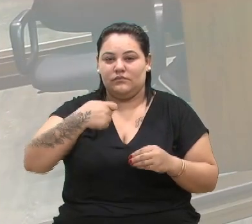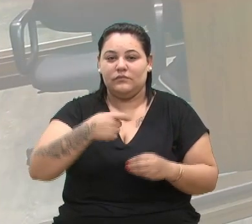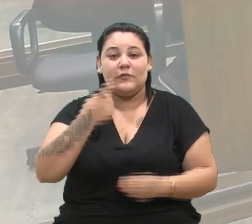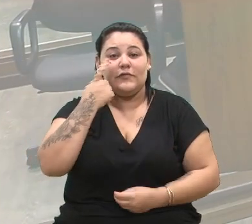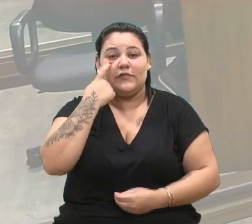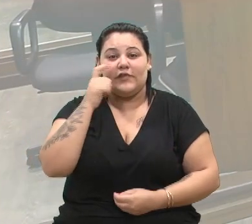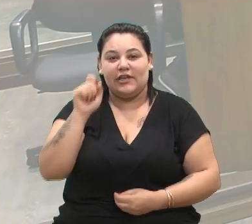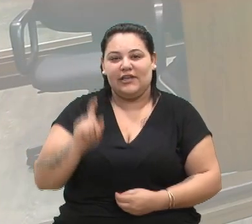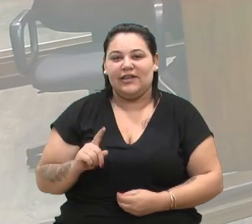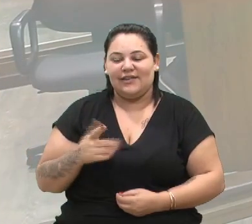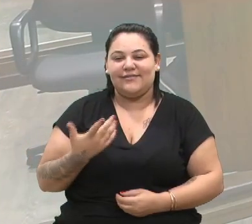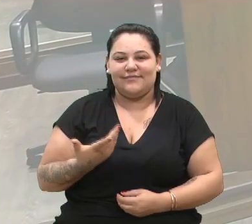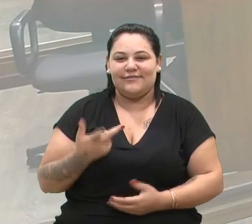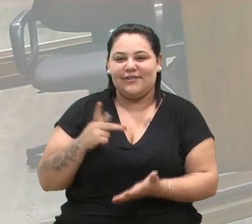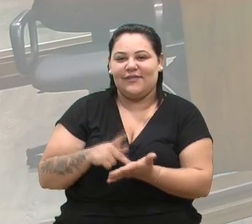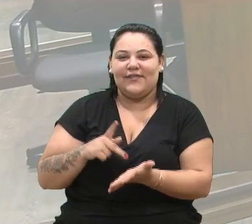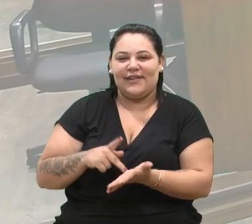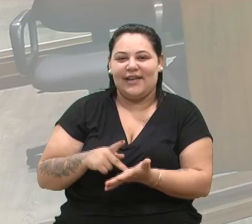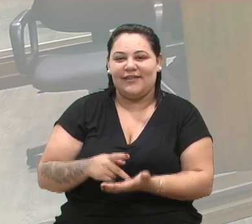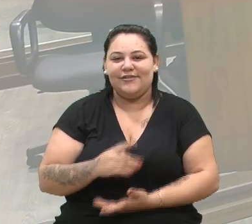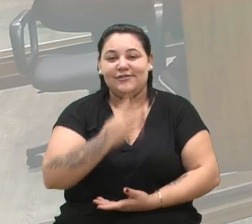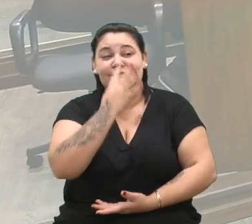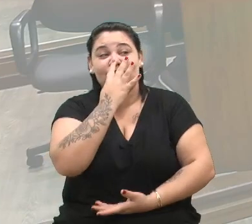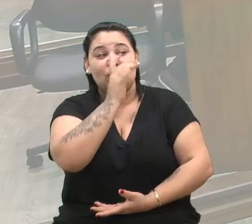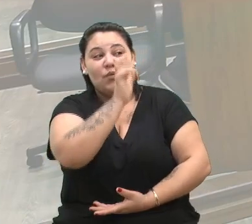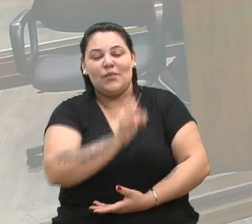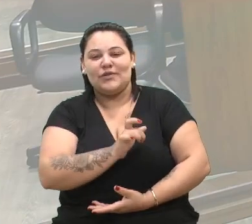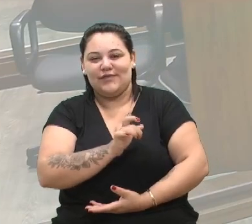nossos ídolos, né? Quem nós admiramos.